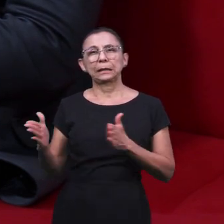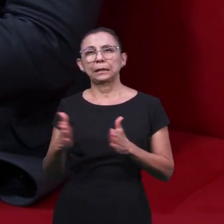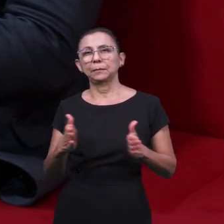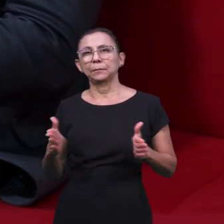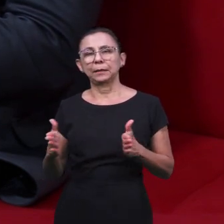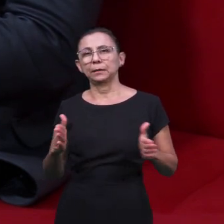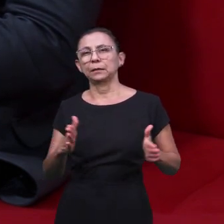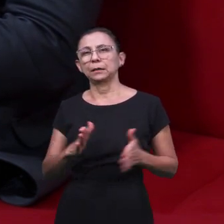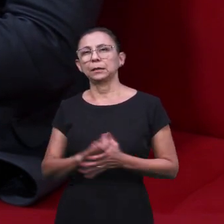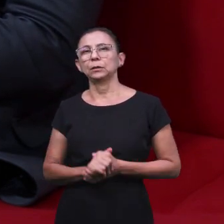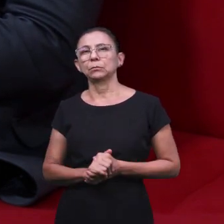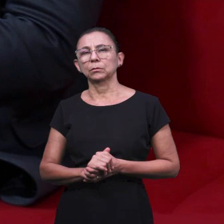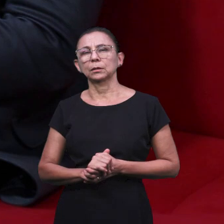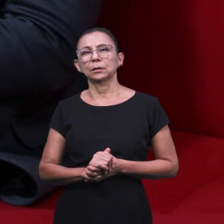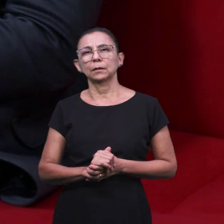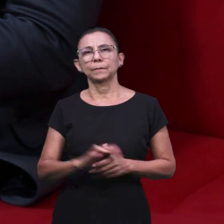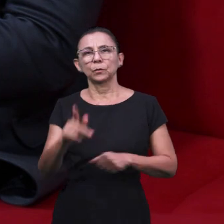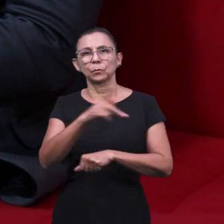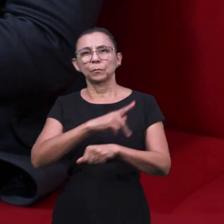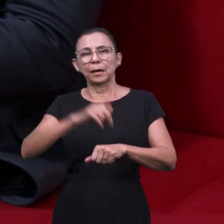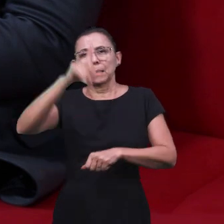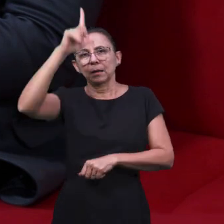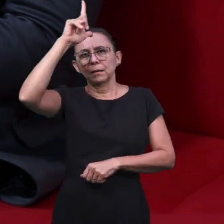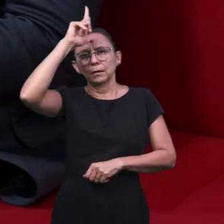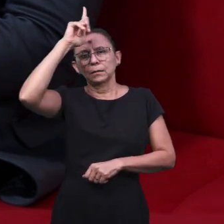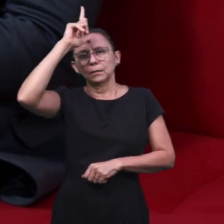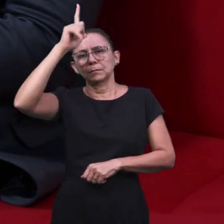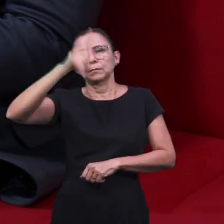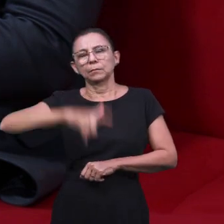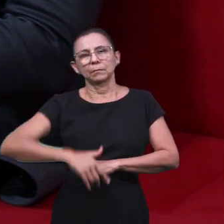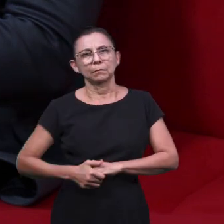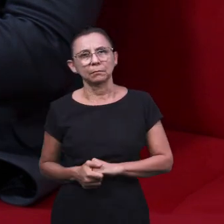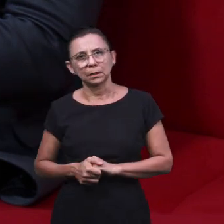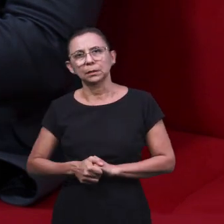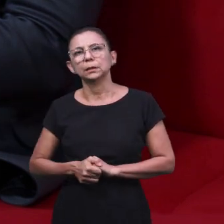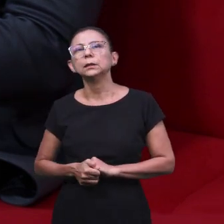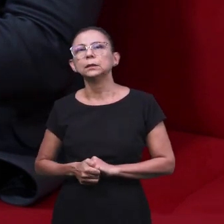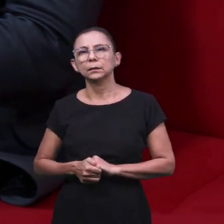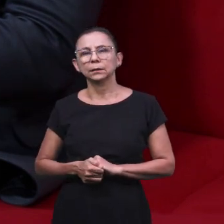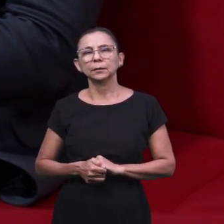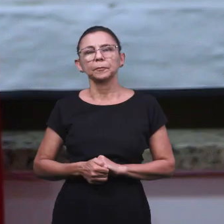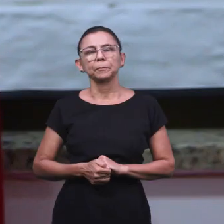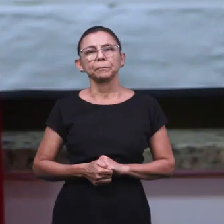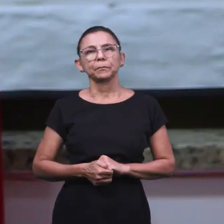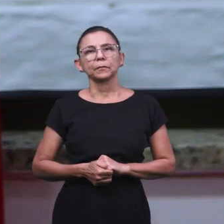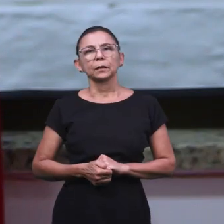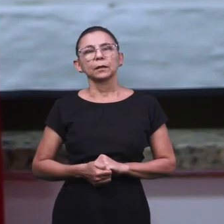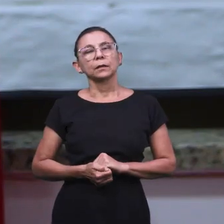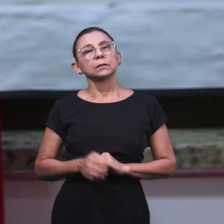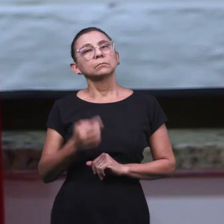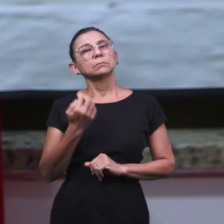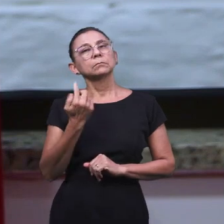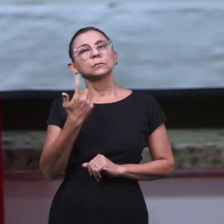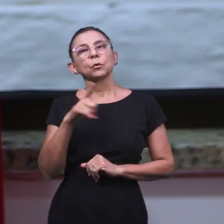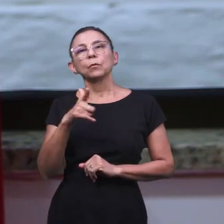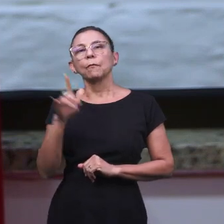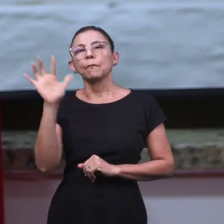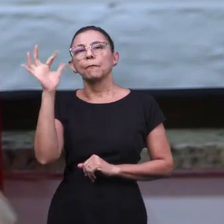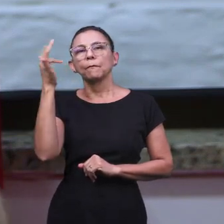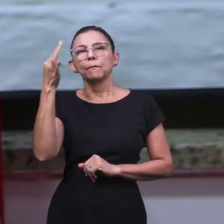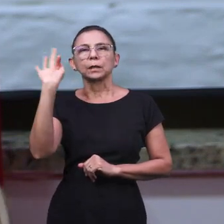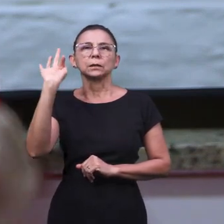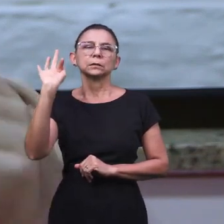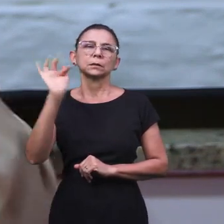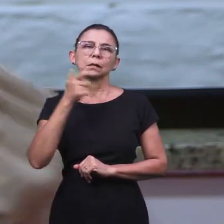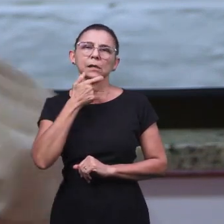na Alemanha, no caso dele, e todos os outros compositores, alunos dele e tal, ou quanto na França, na Inglaterra, em outros